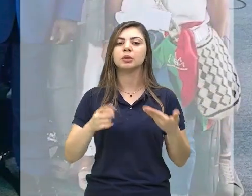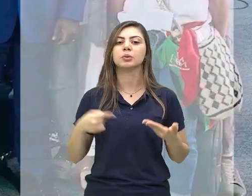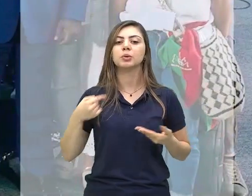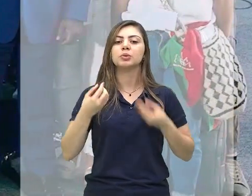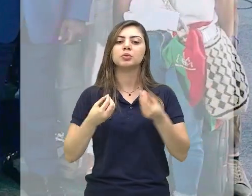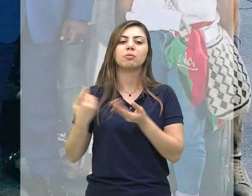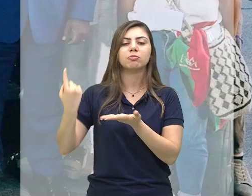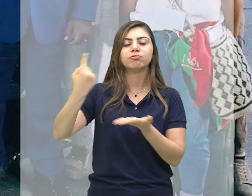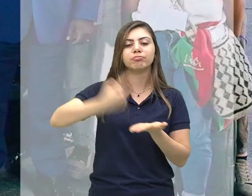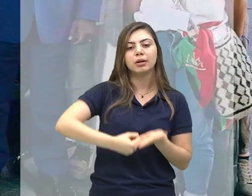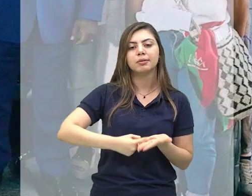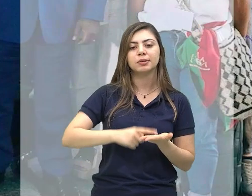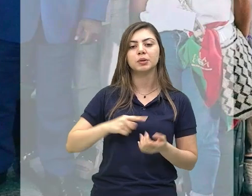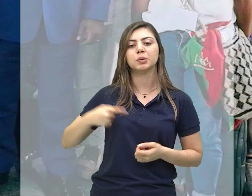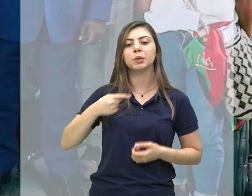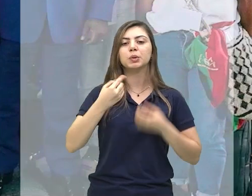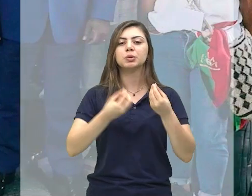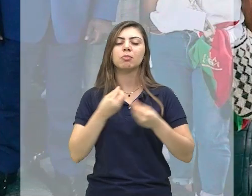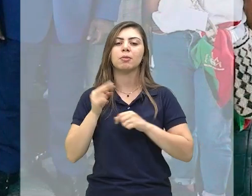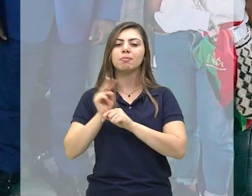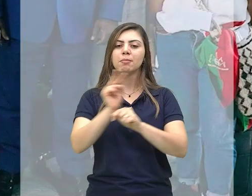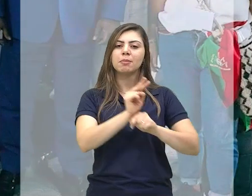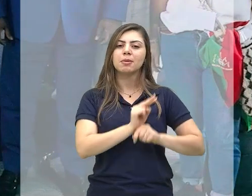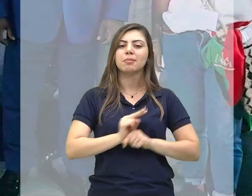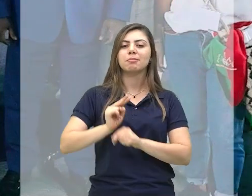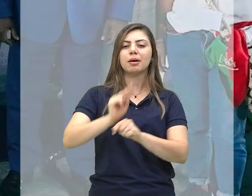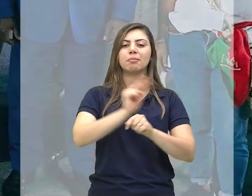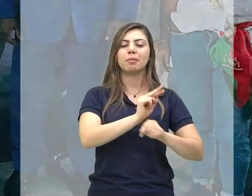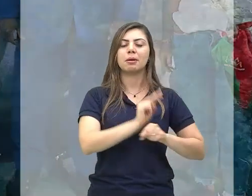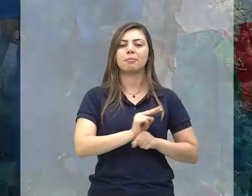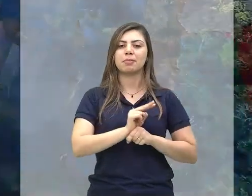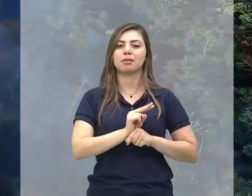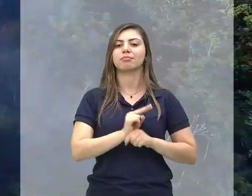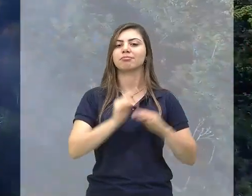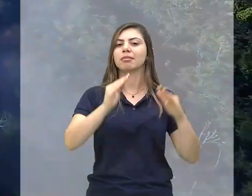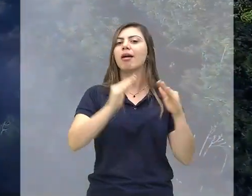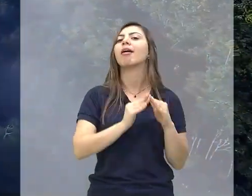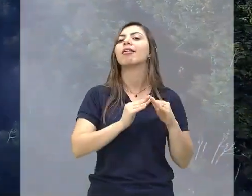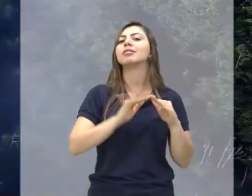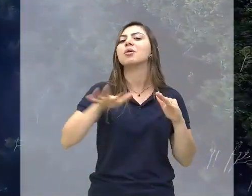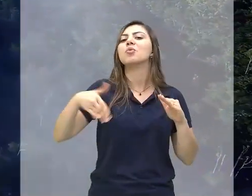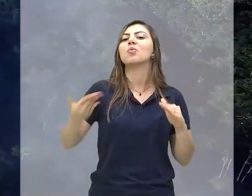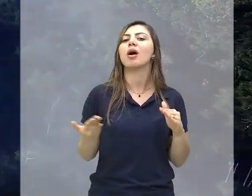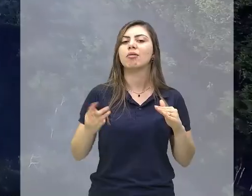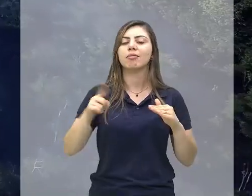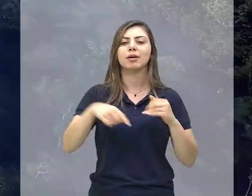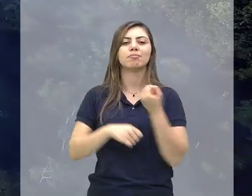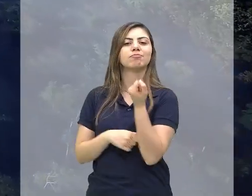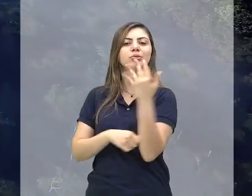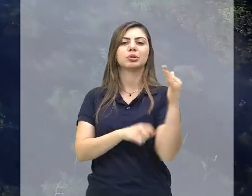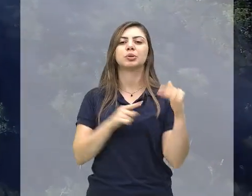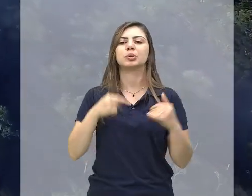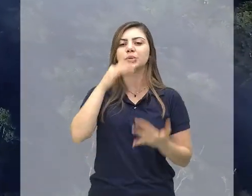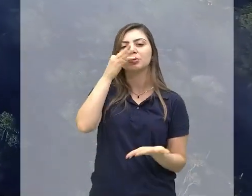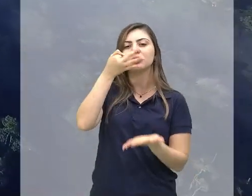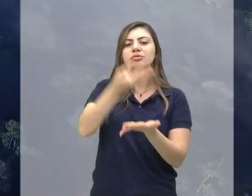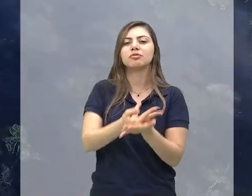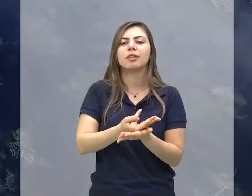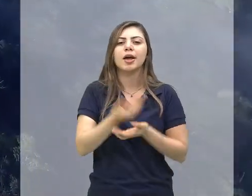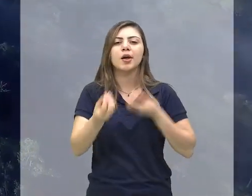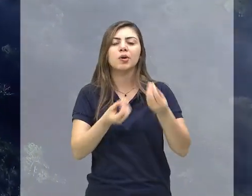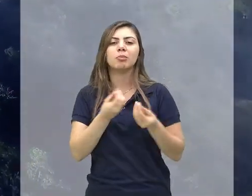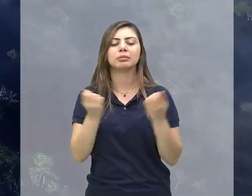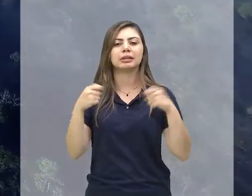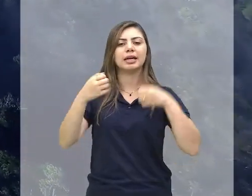compromisso. Somos guardiãs e guardiões da casa comum. Que nossa fé seja semente